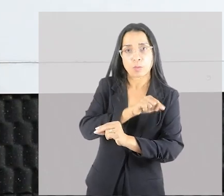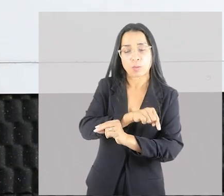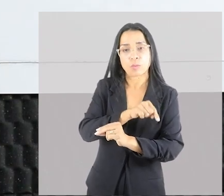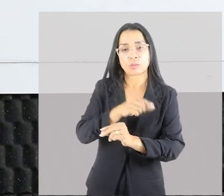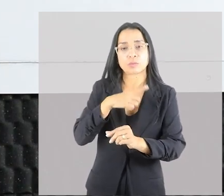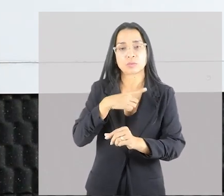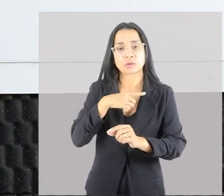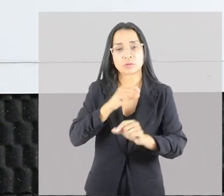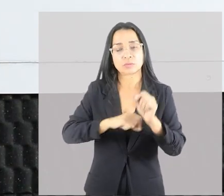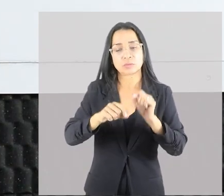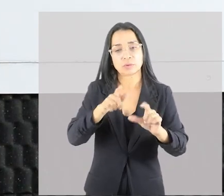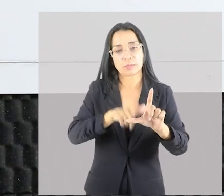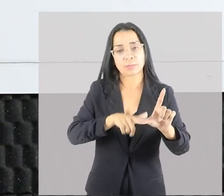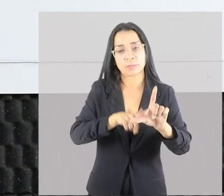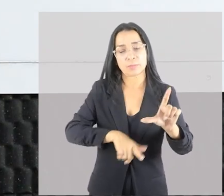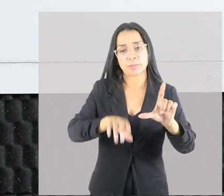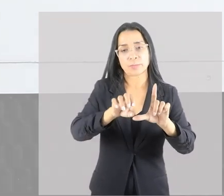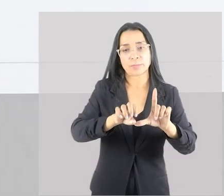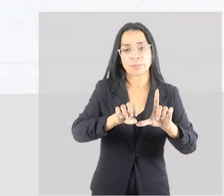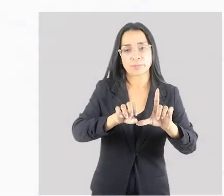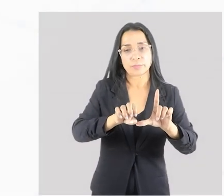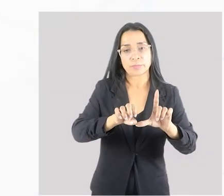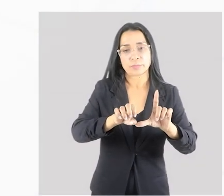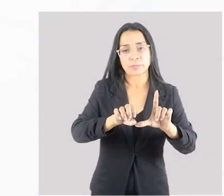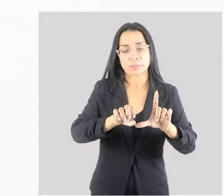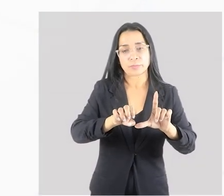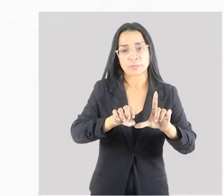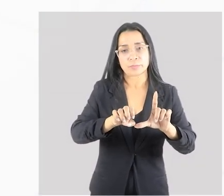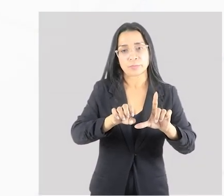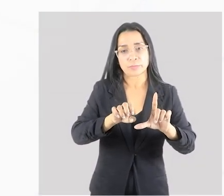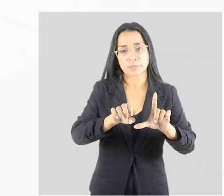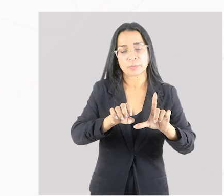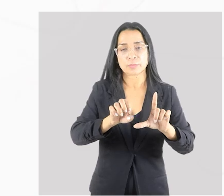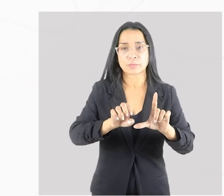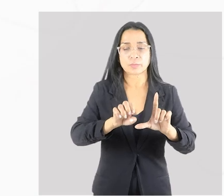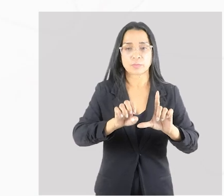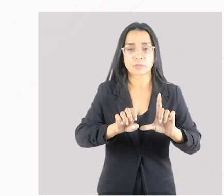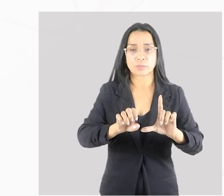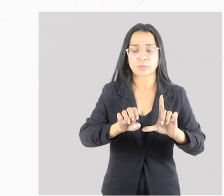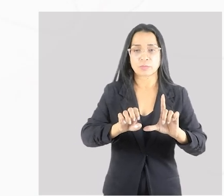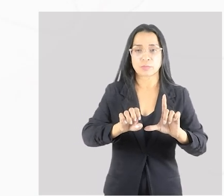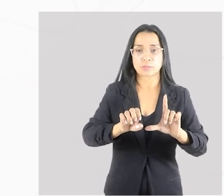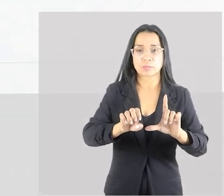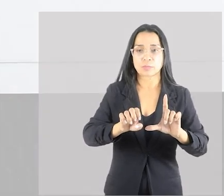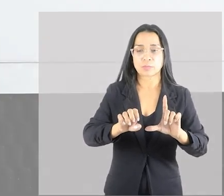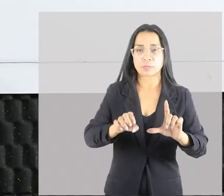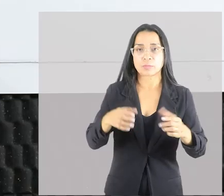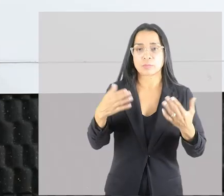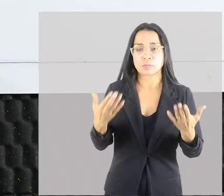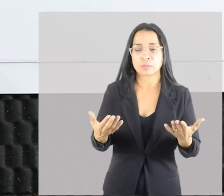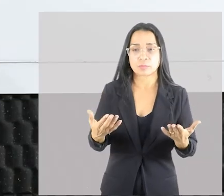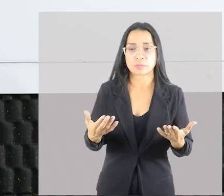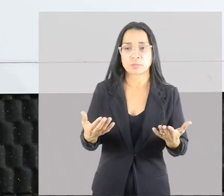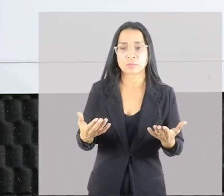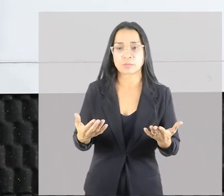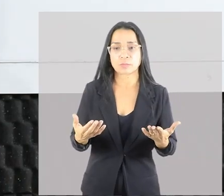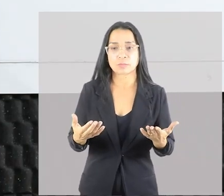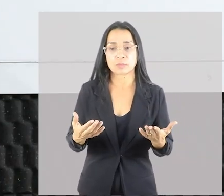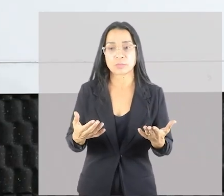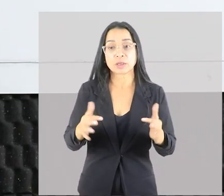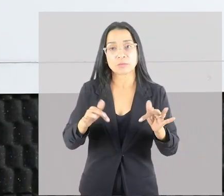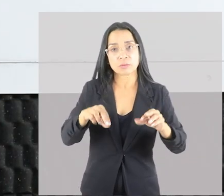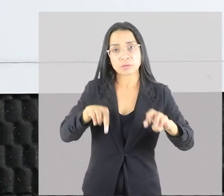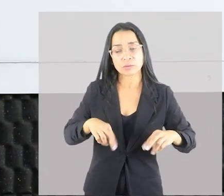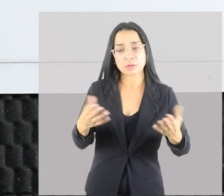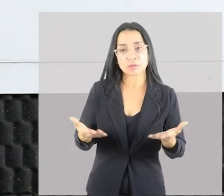que é que eu estou tendo, gente? Uma transgenia, tá certo? Então, com isso, a gente vai marcar a letra E, tá certo? Então, a gente fica por